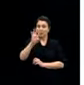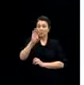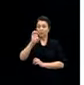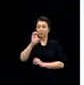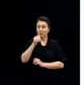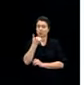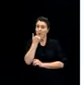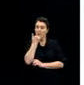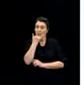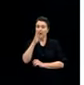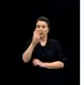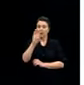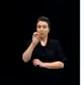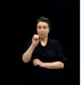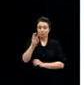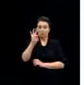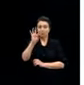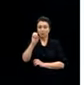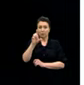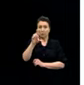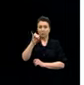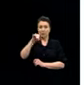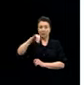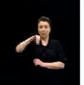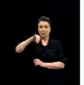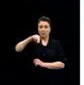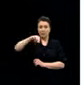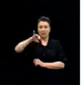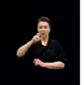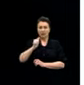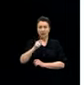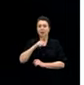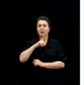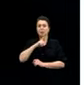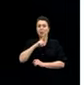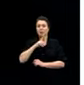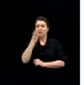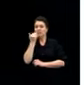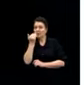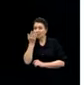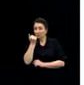Ela pode ser encontrada ali em alimentos mal